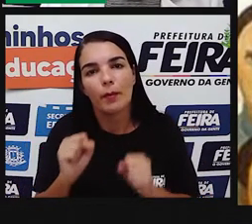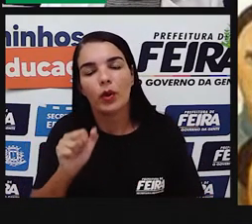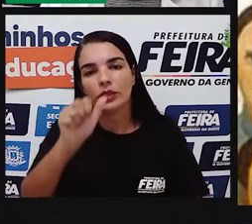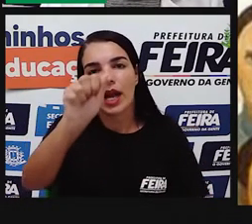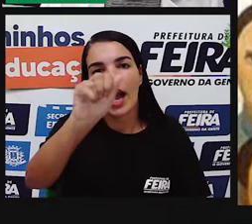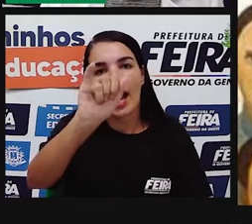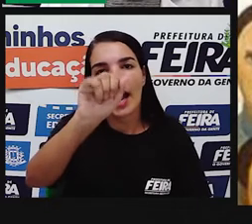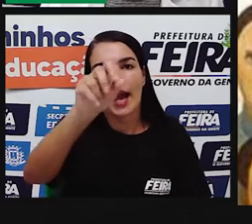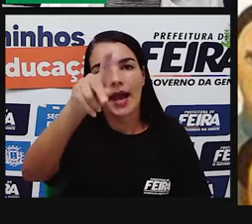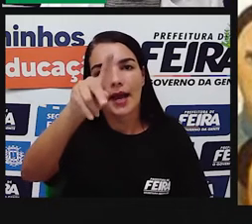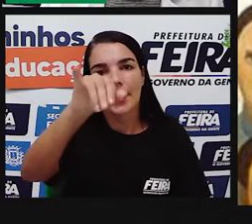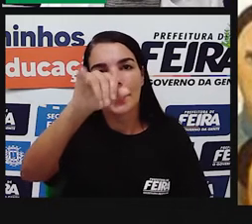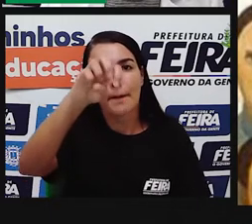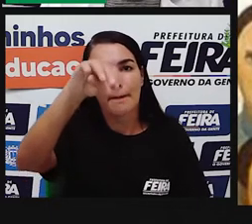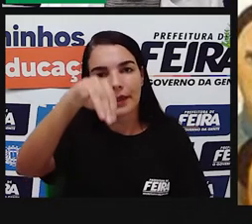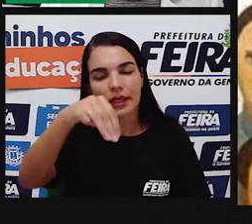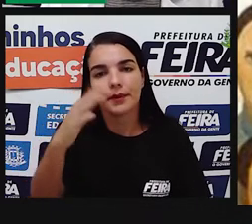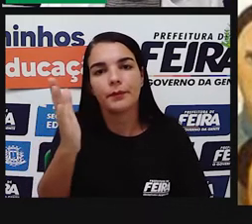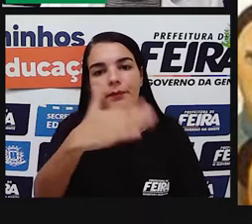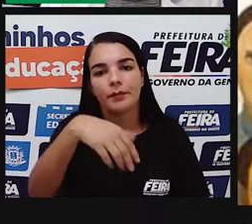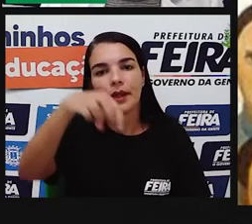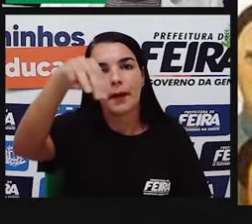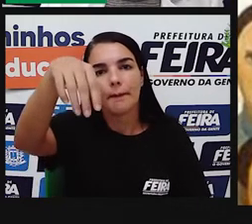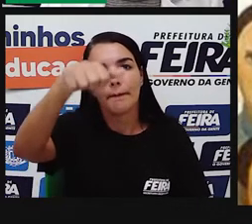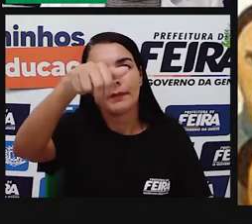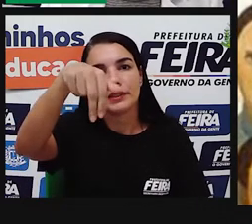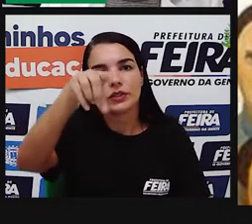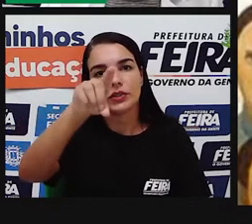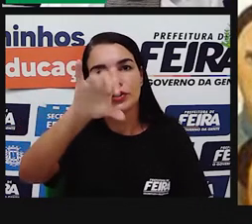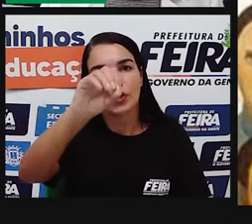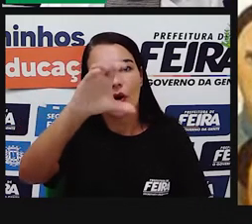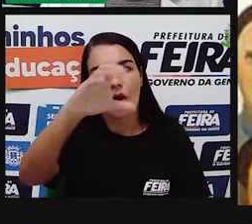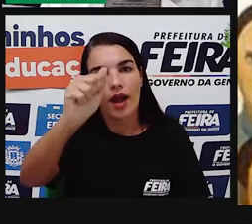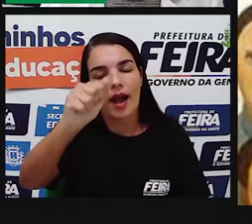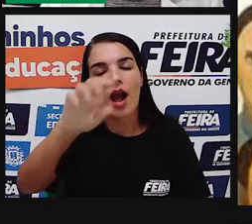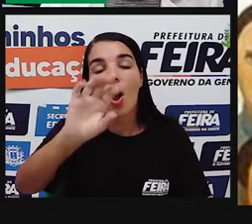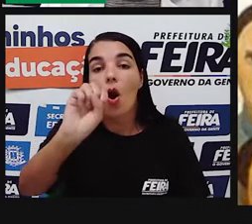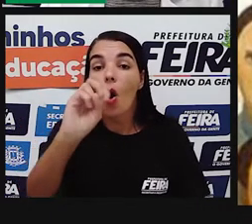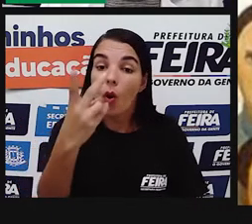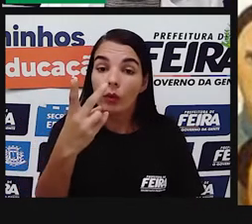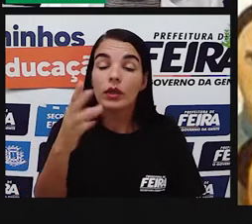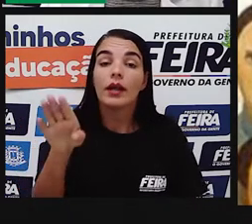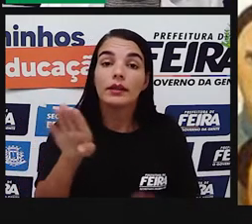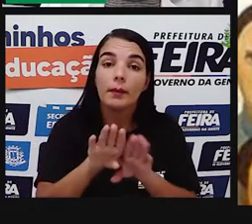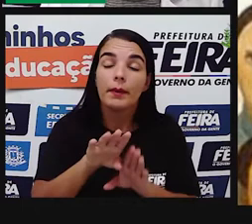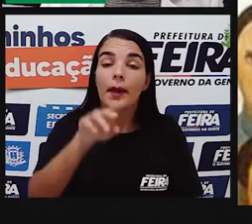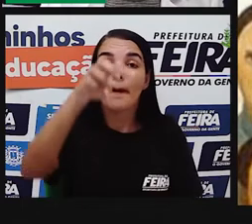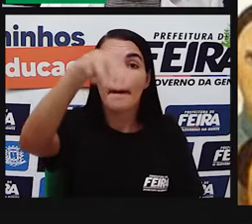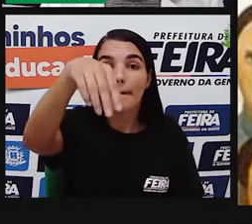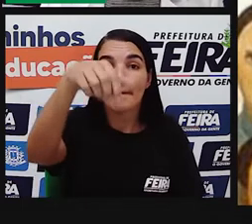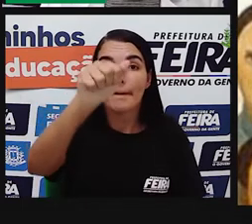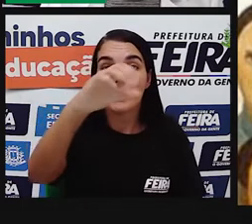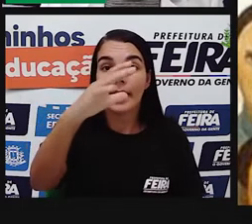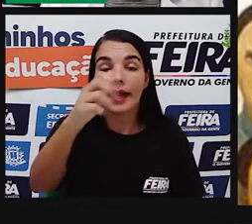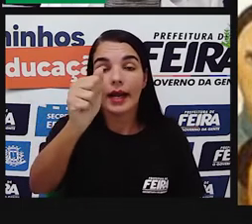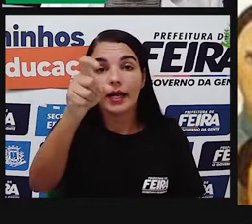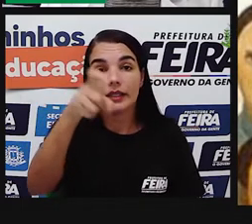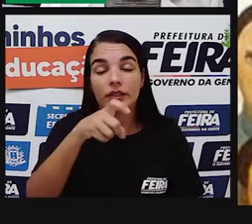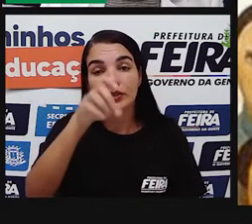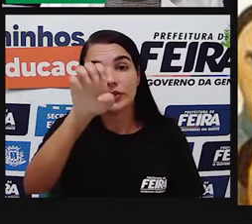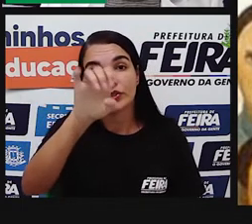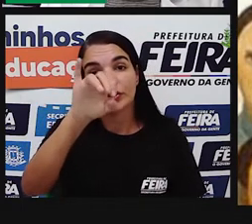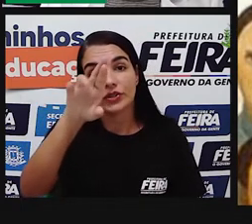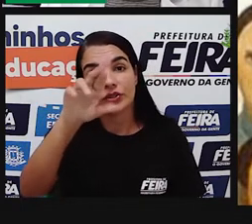mandioca ou macaxeira. Aqui na nossa região de Feira, a gente utiliza o nome aipim ou